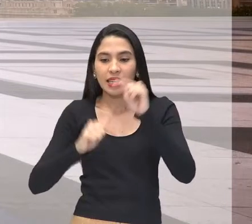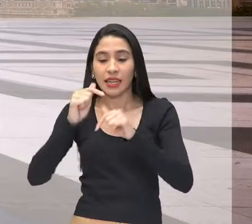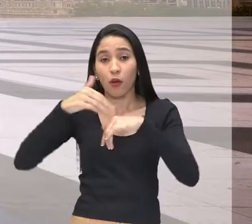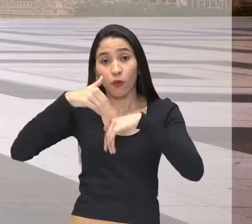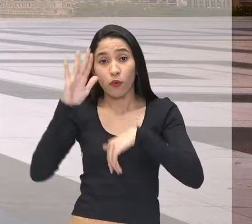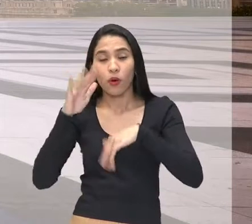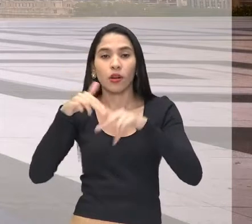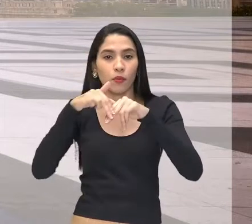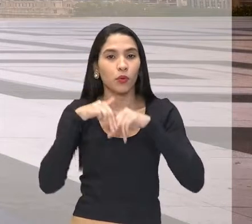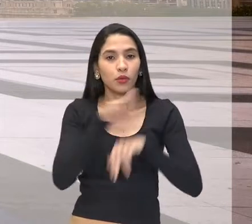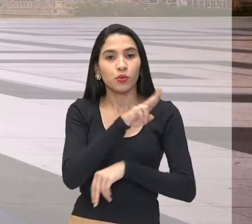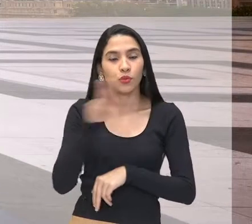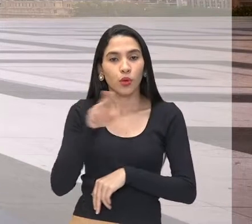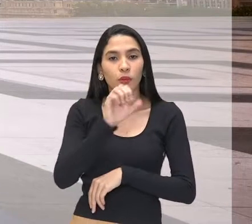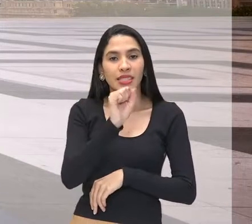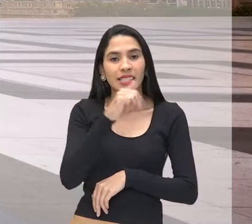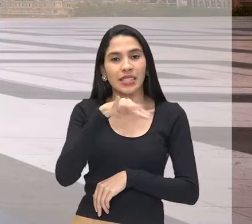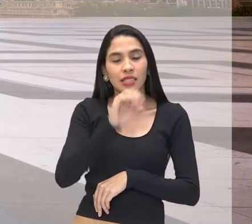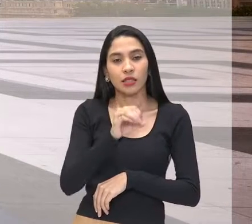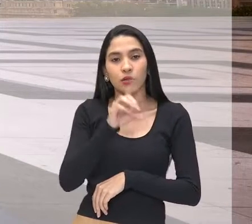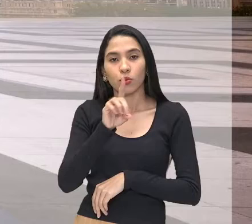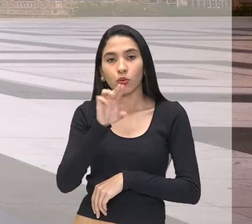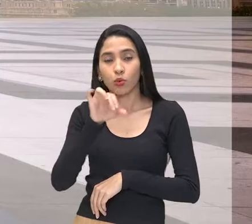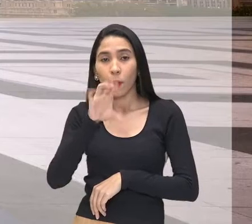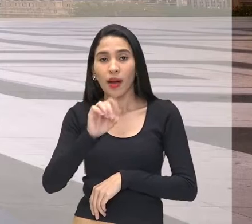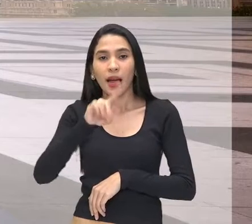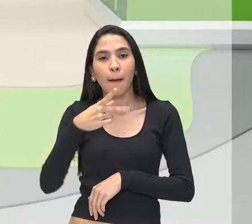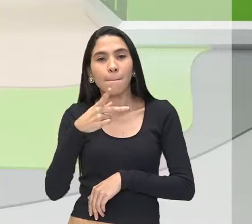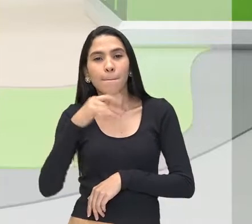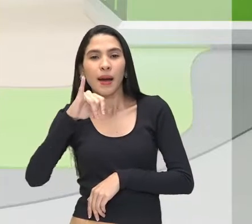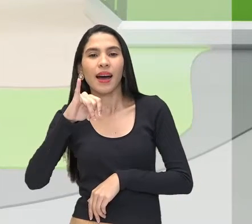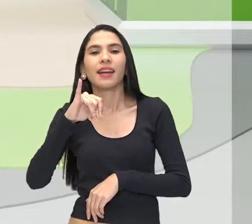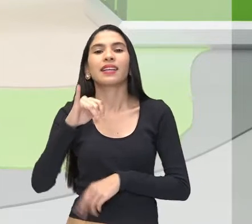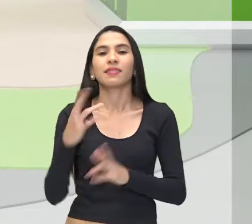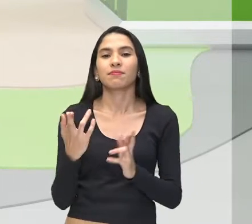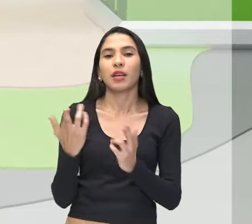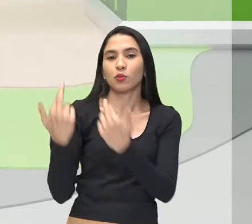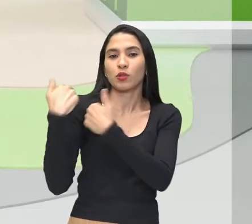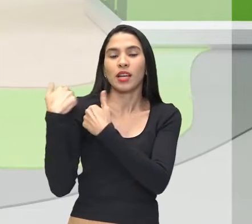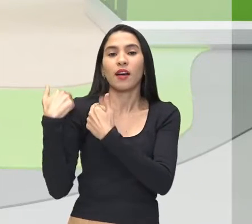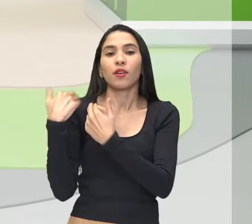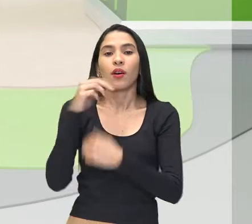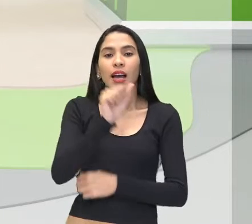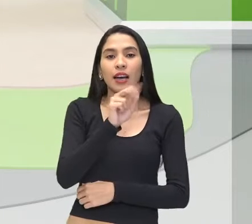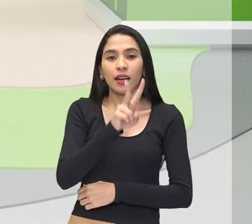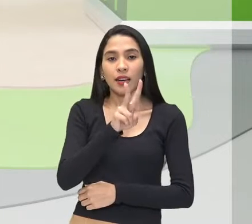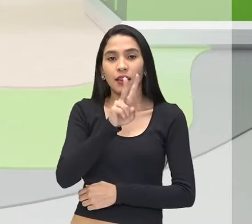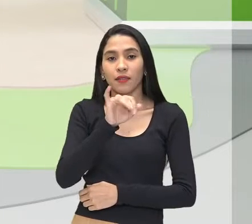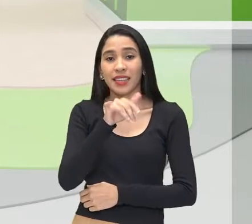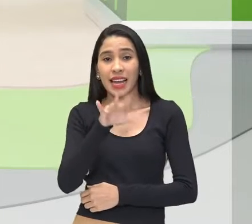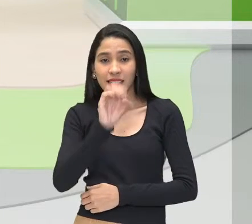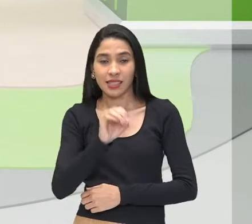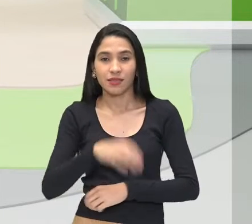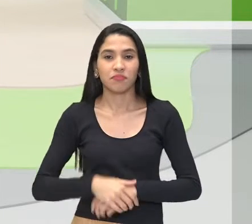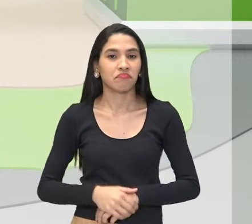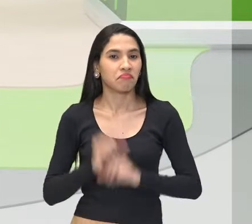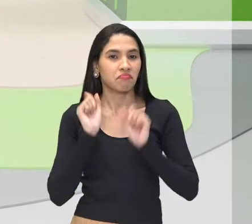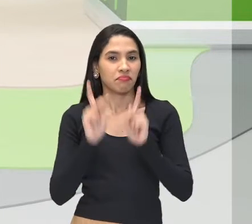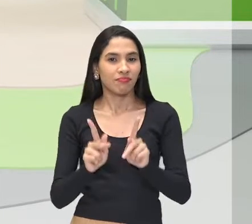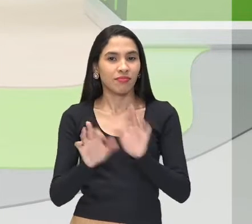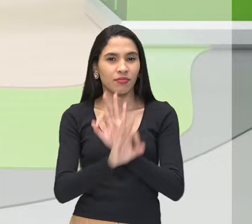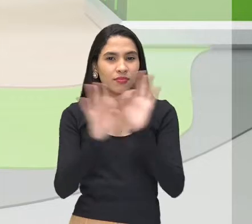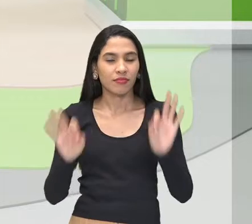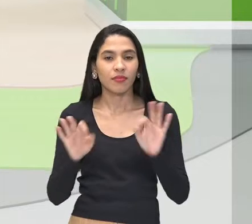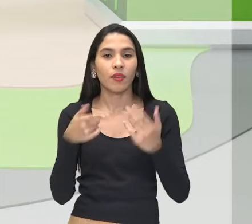isso que Santos Dumont é considerado o pai da aviação. Muito bem, né? Então vocês viram aí a